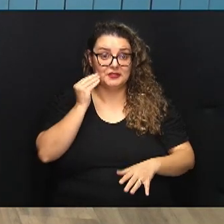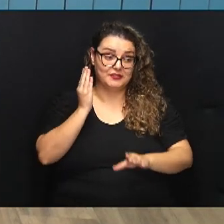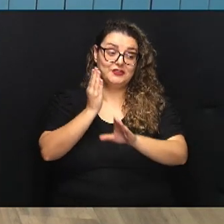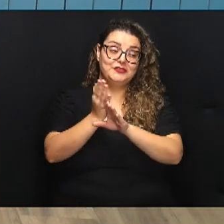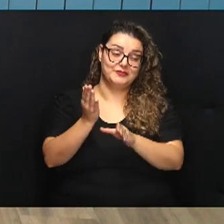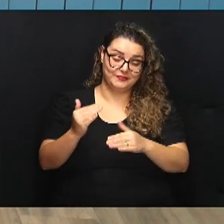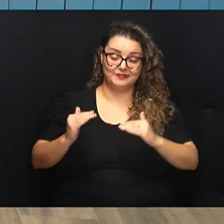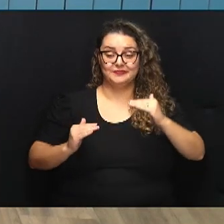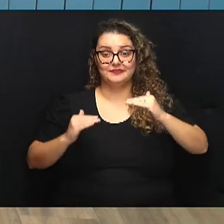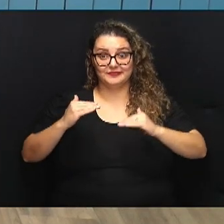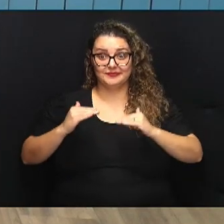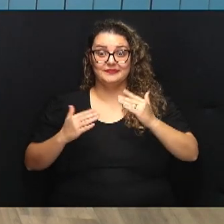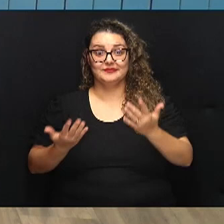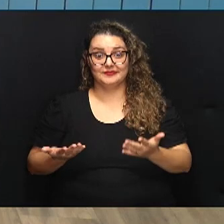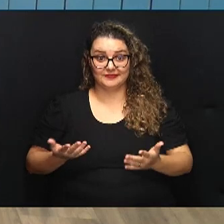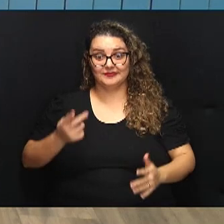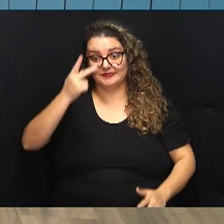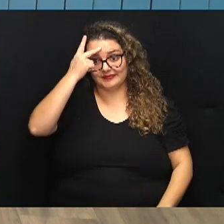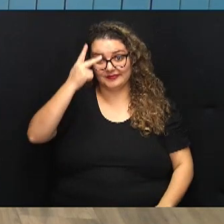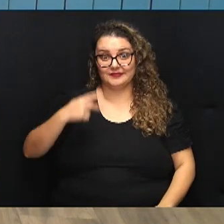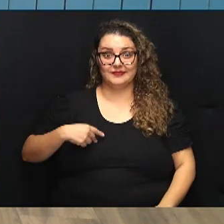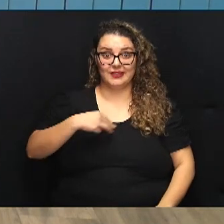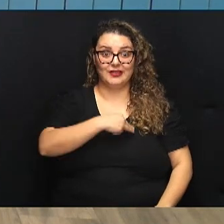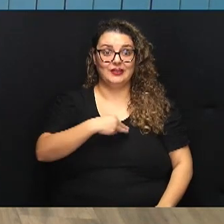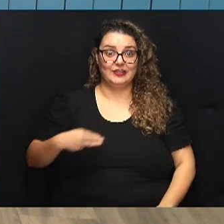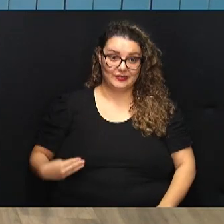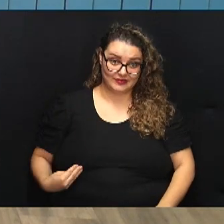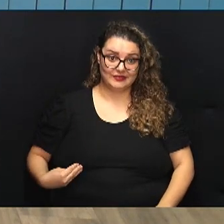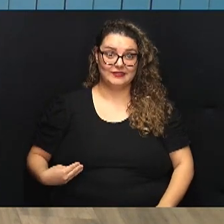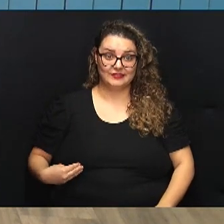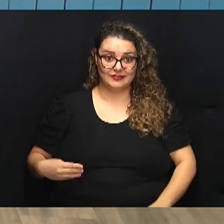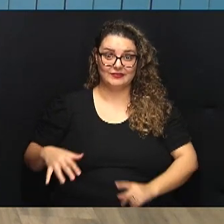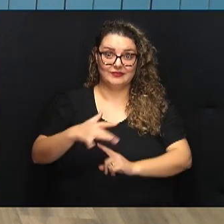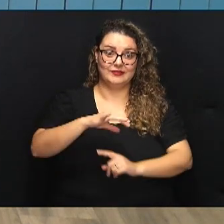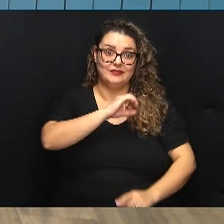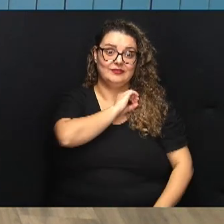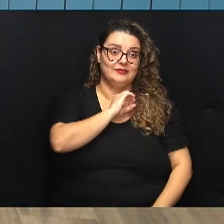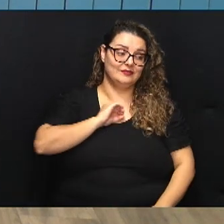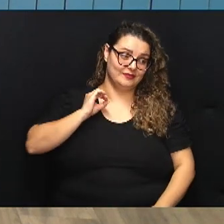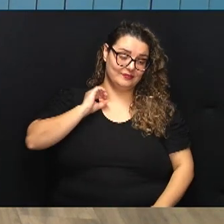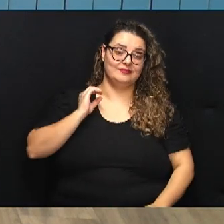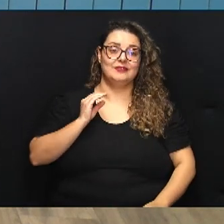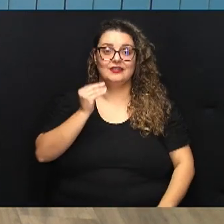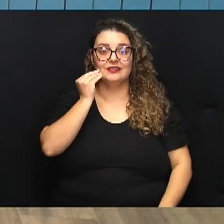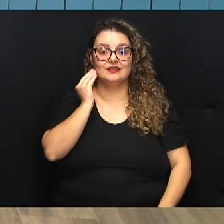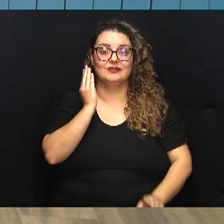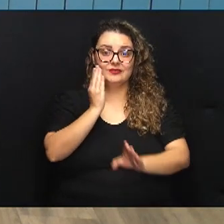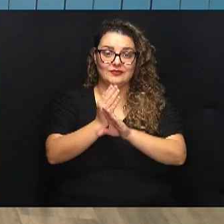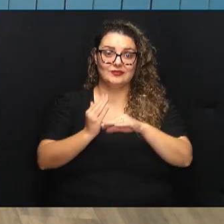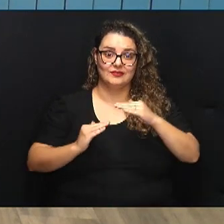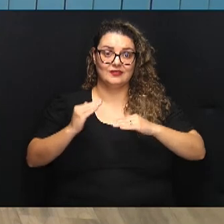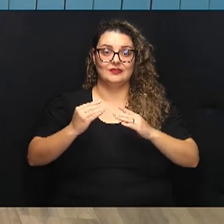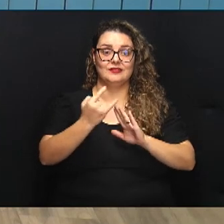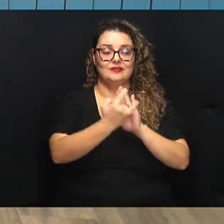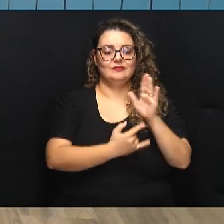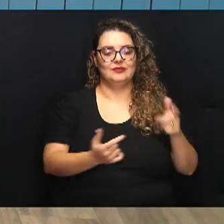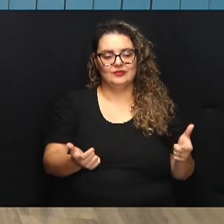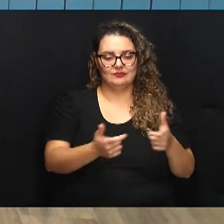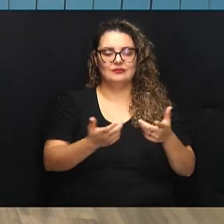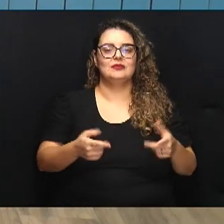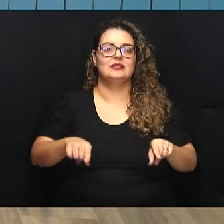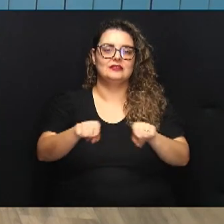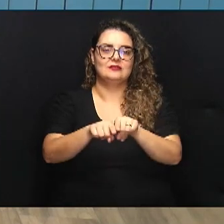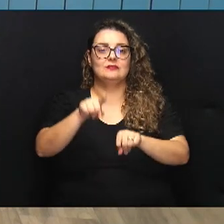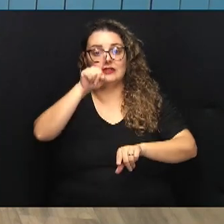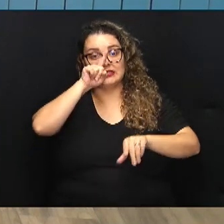este equilíbrio, né? A própria ministra do Meio Ambiente, a Marina Silva, falou sobre isso, para tentar encontrar um equilíbrio, desburocratizar, mas tem que tomar